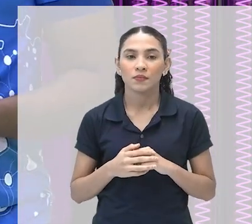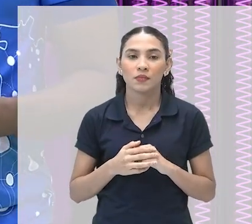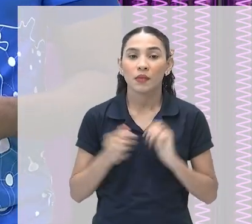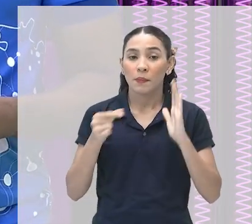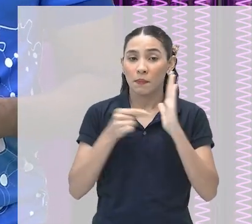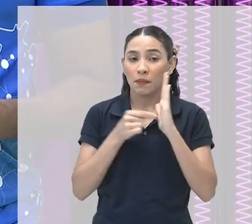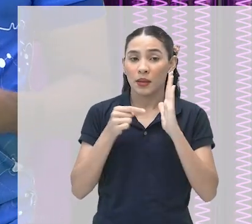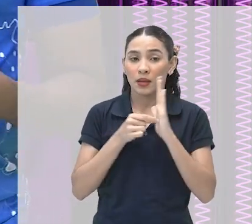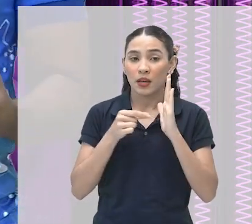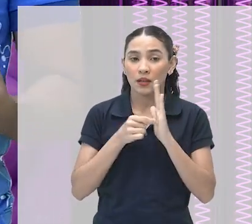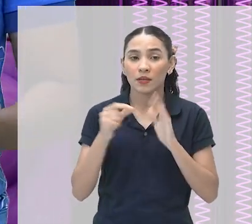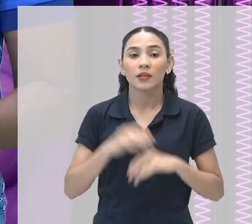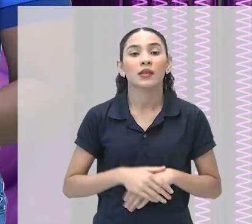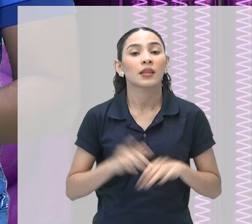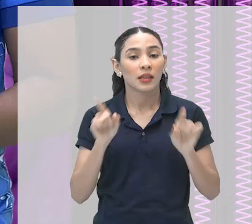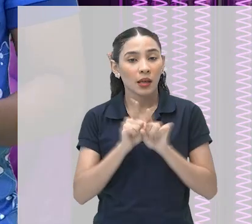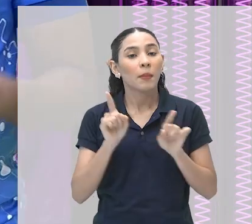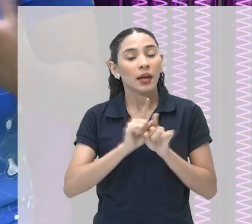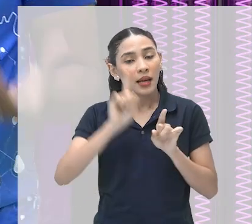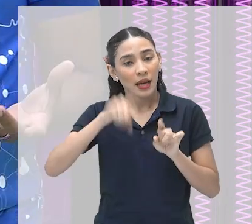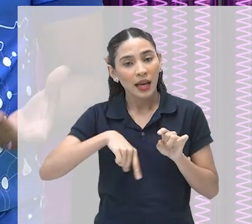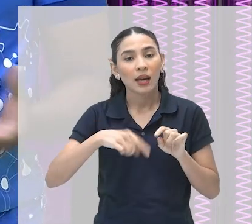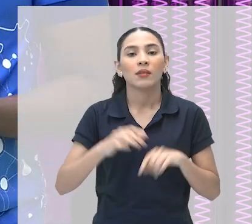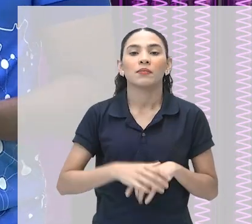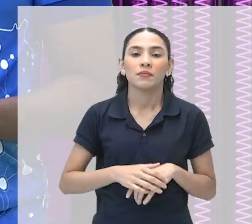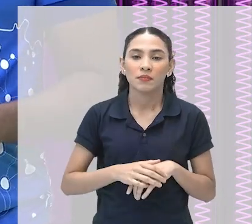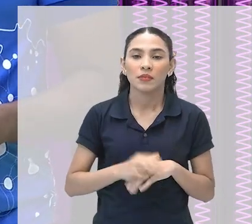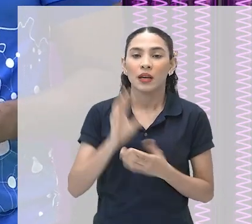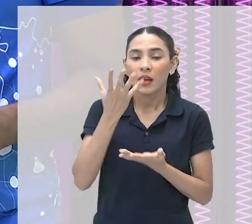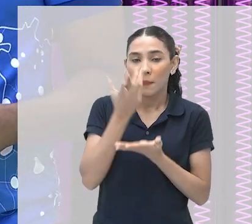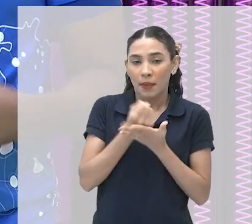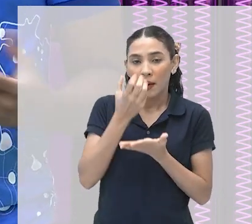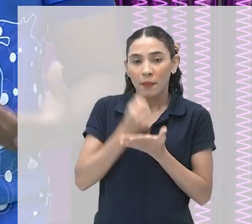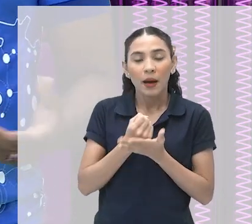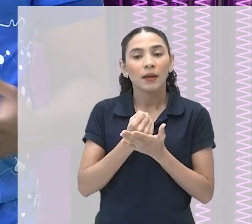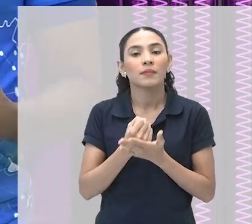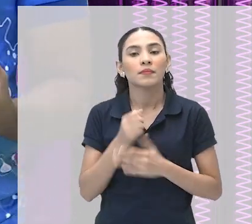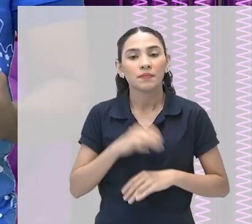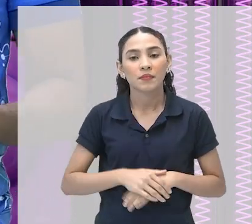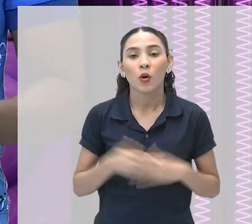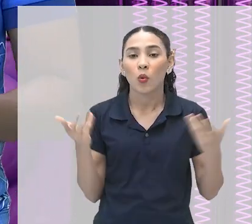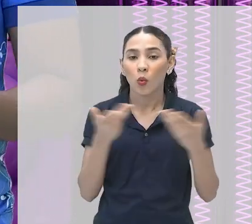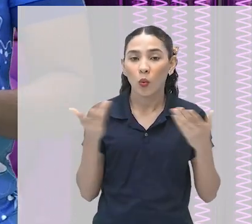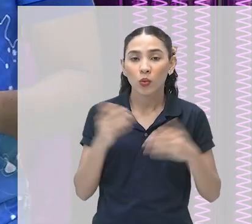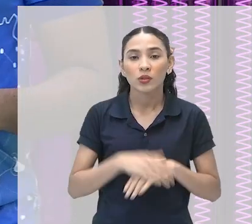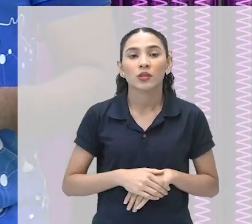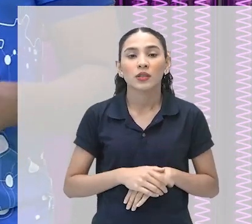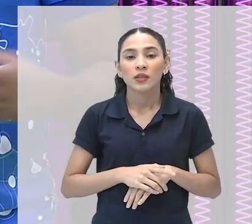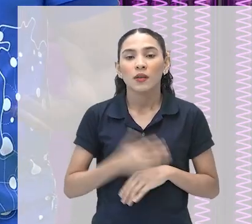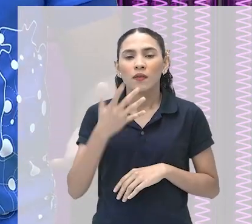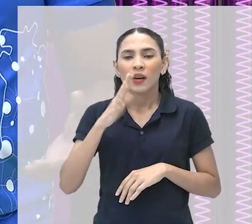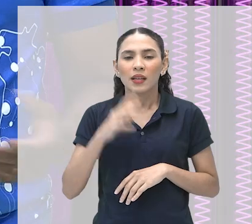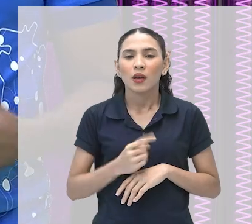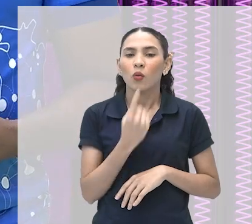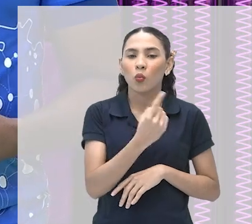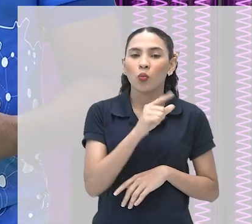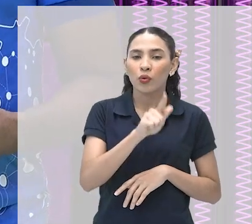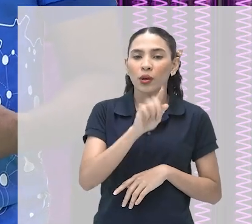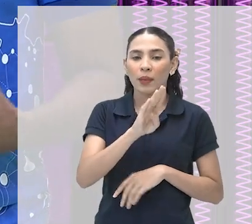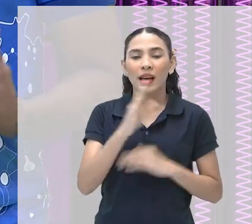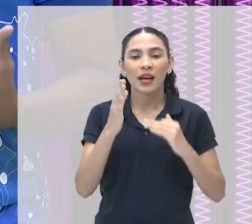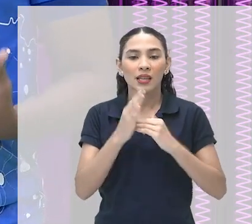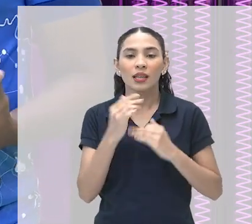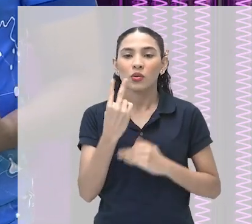o pendrive, também é uma forma física de guardar arquivo, e hoje ele varia de 1 GB